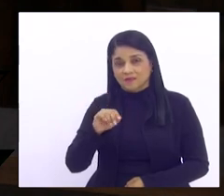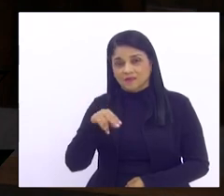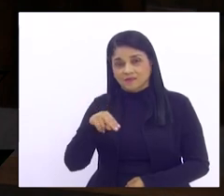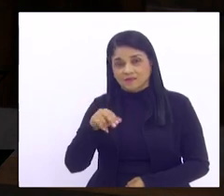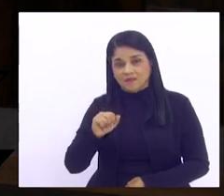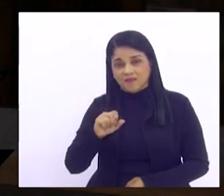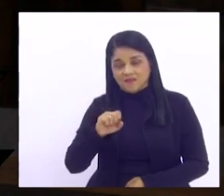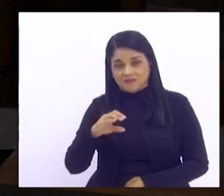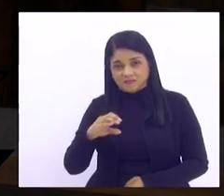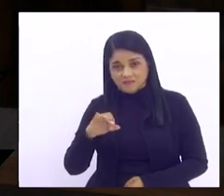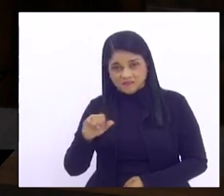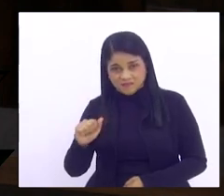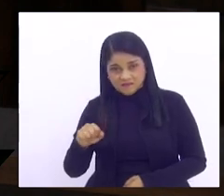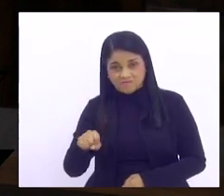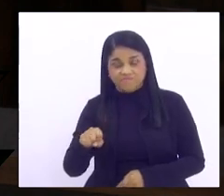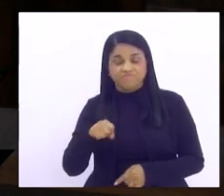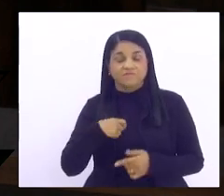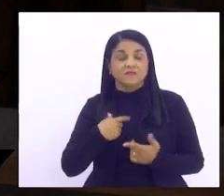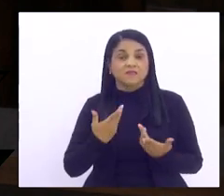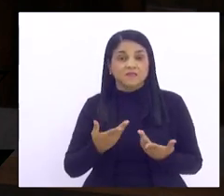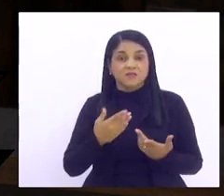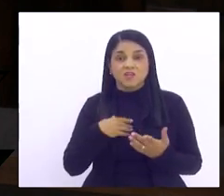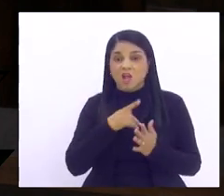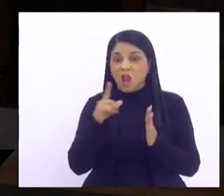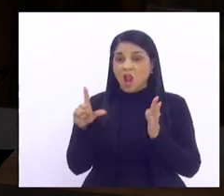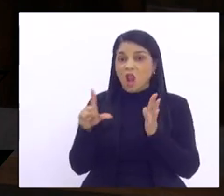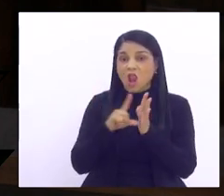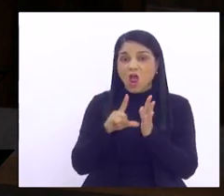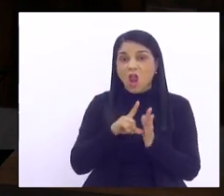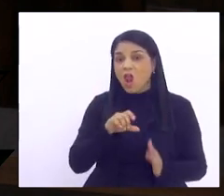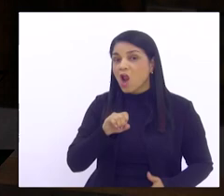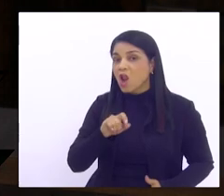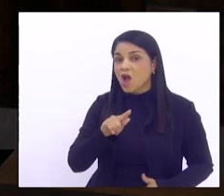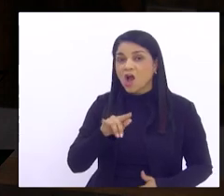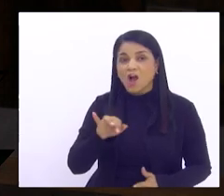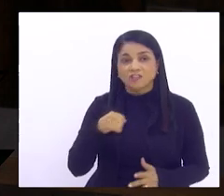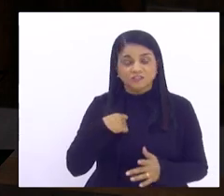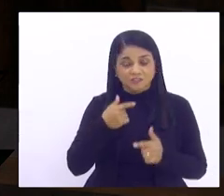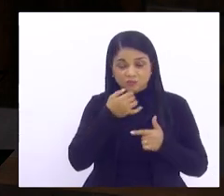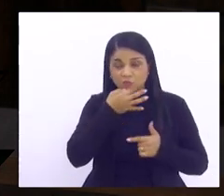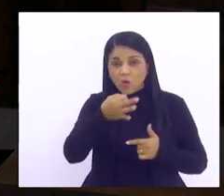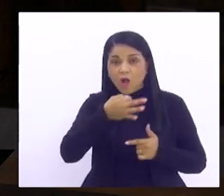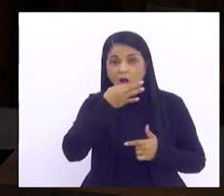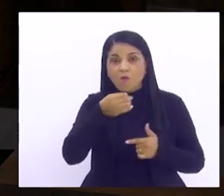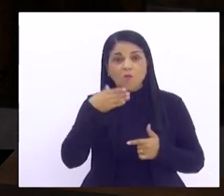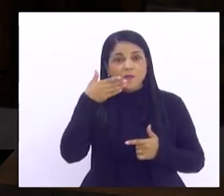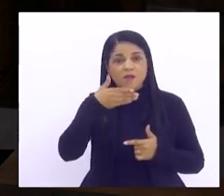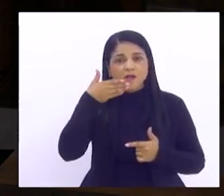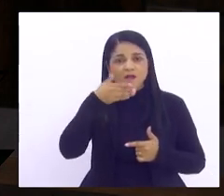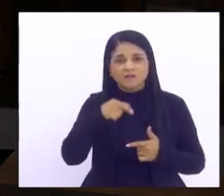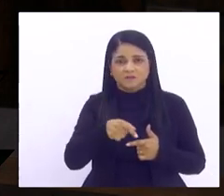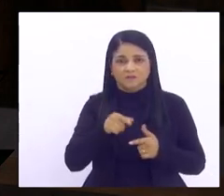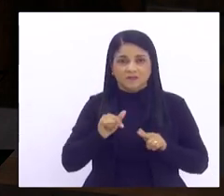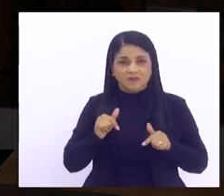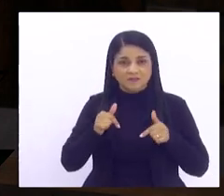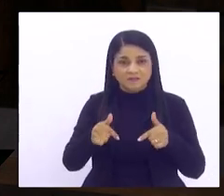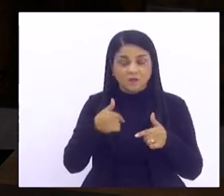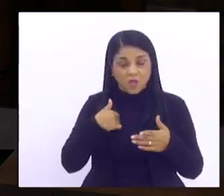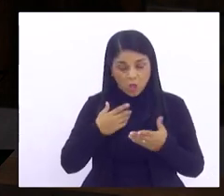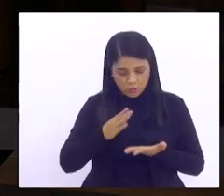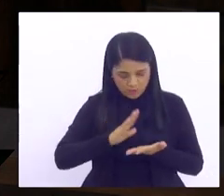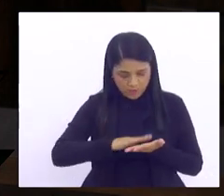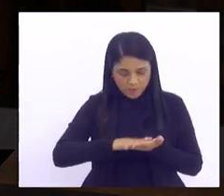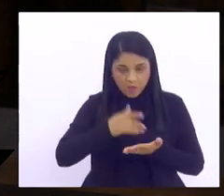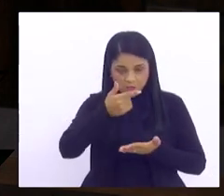na história, essa é a conclusão lógica dos próprios argumentos da ação, e eu estou aqui em minhas mãos com o voto